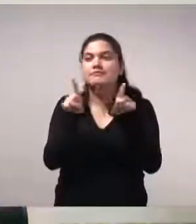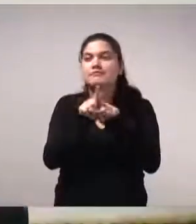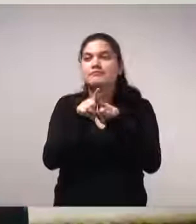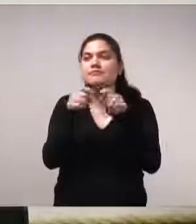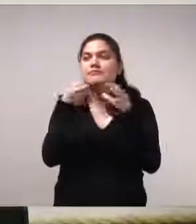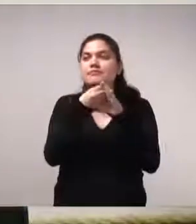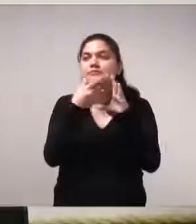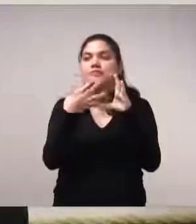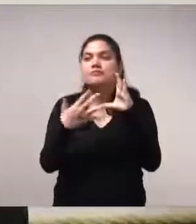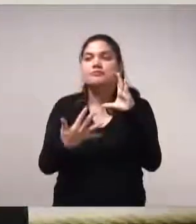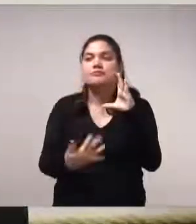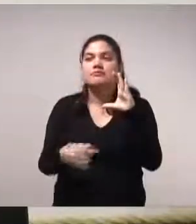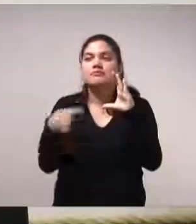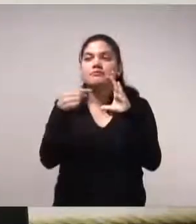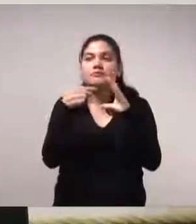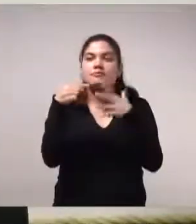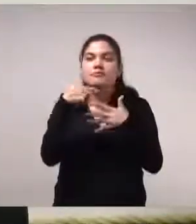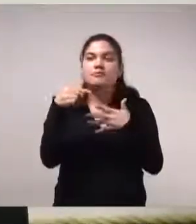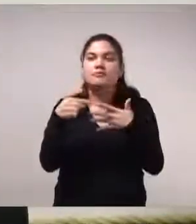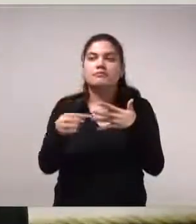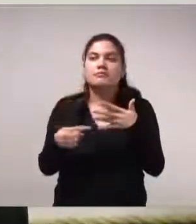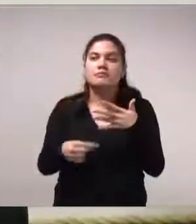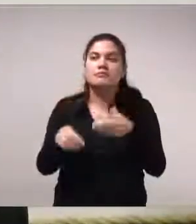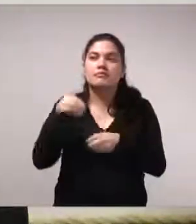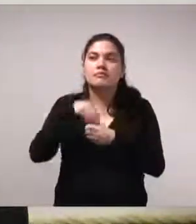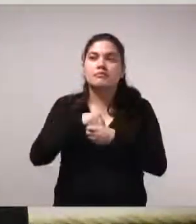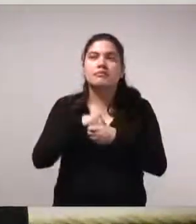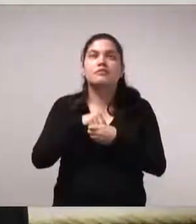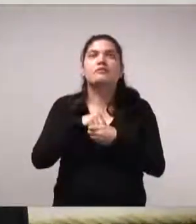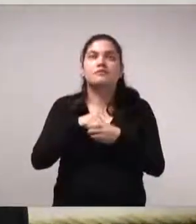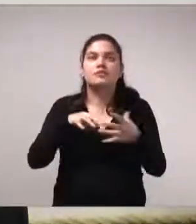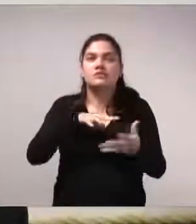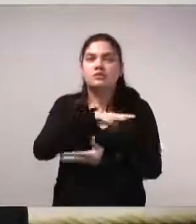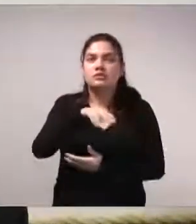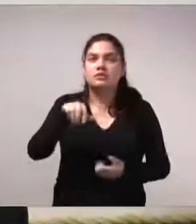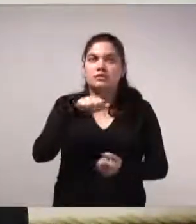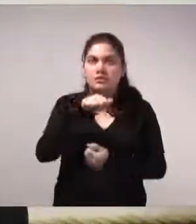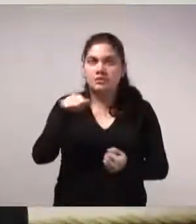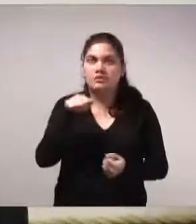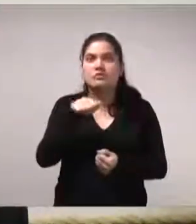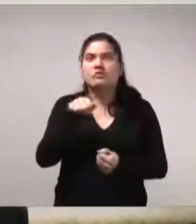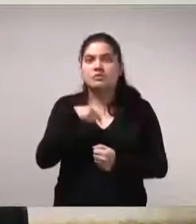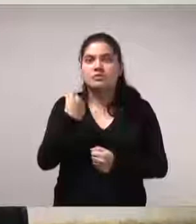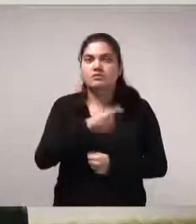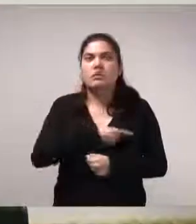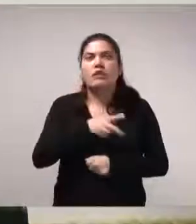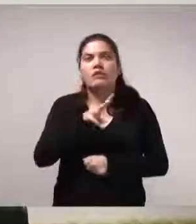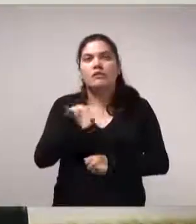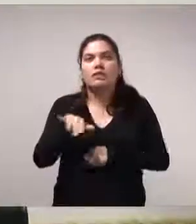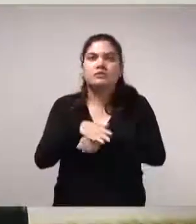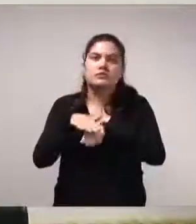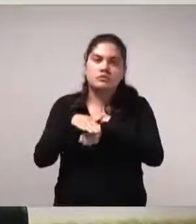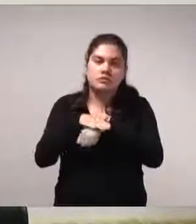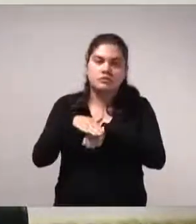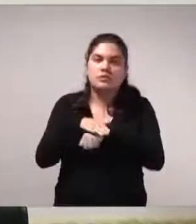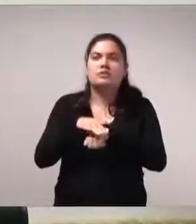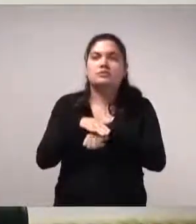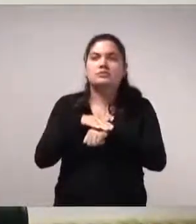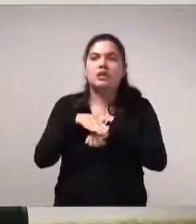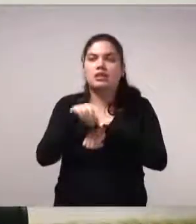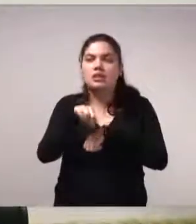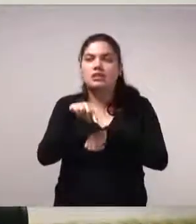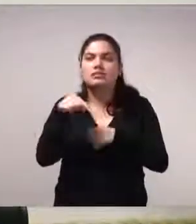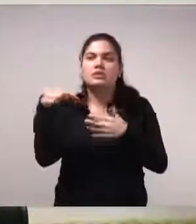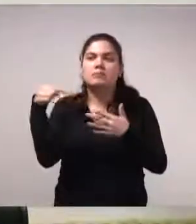dentro do grande espectro da sustentabilidade é a eficiência energética. E nessa conversa a gente vai tratar apenas desse